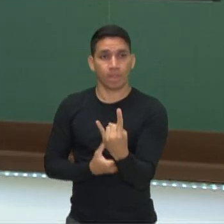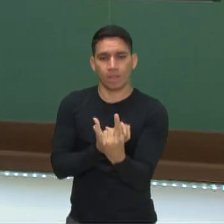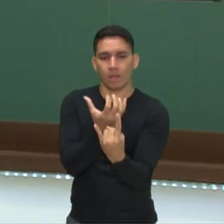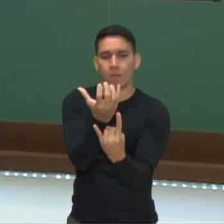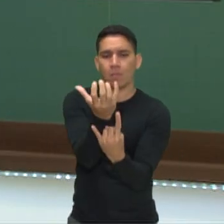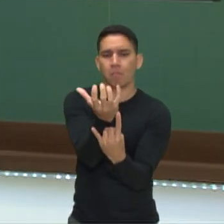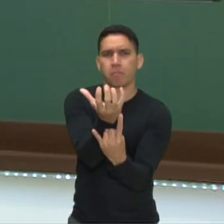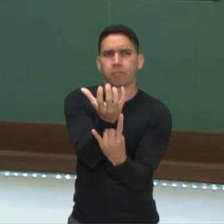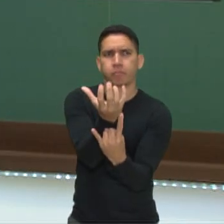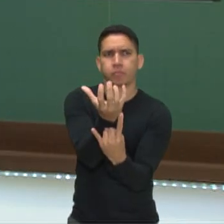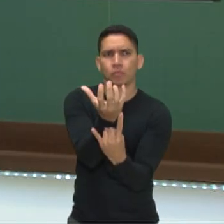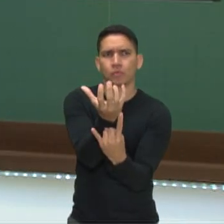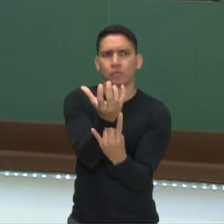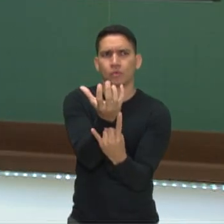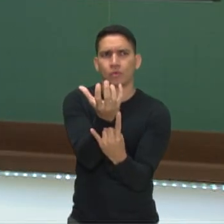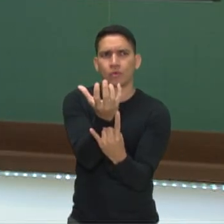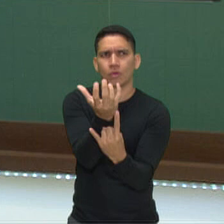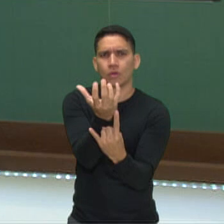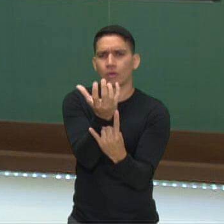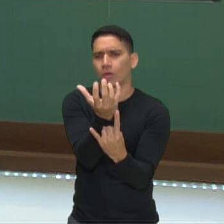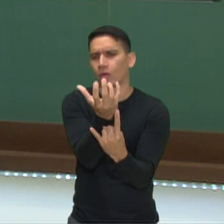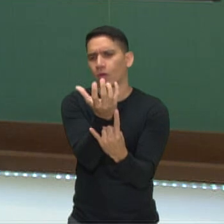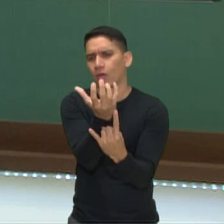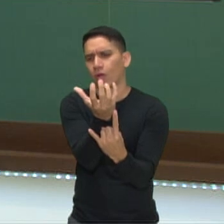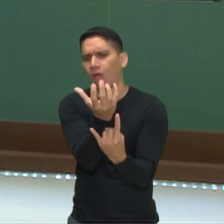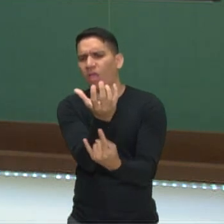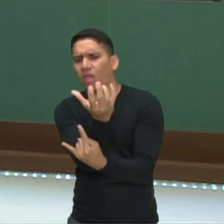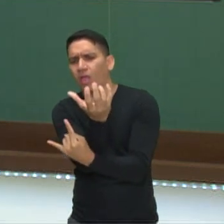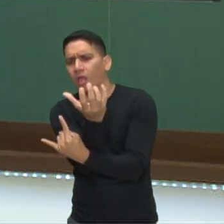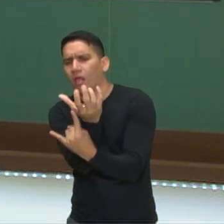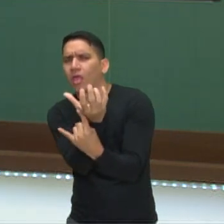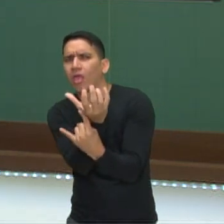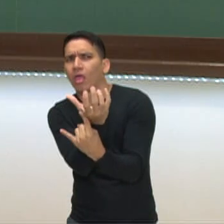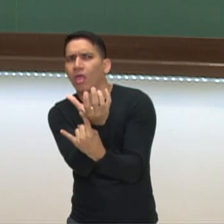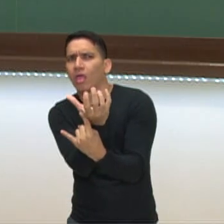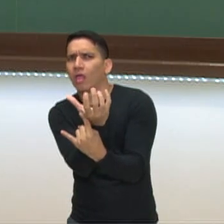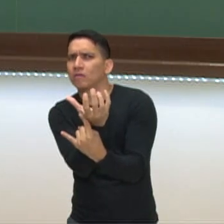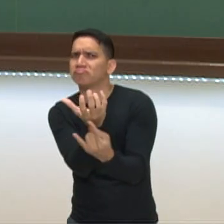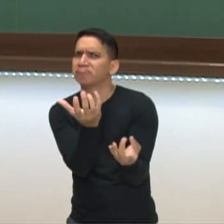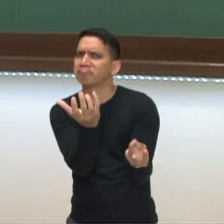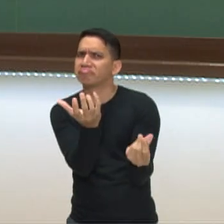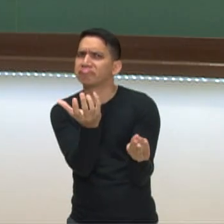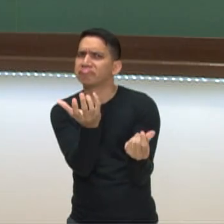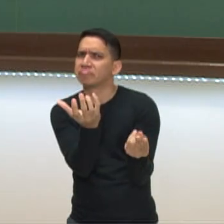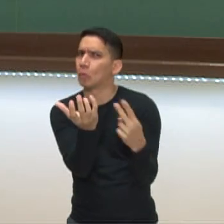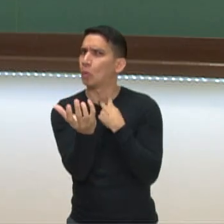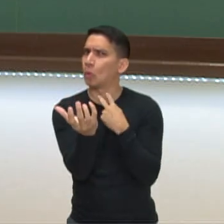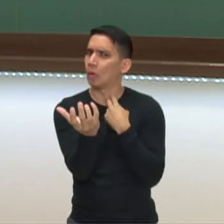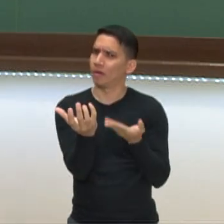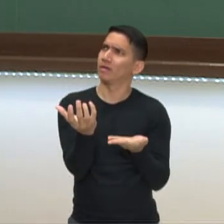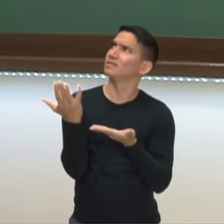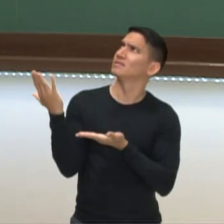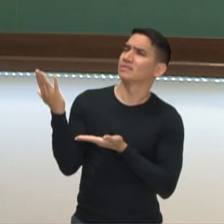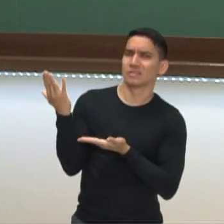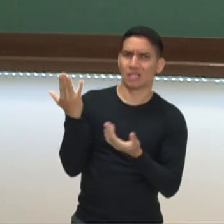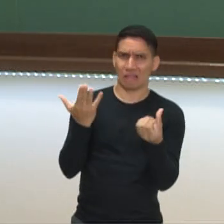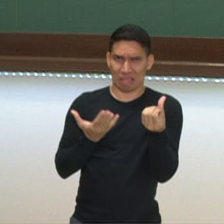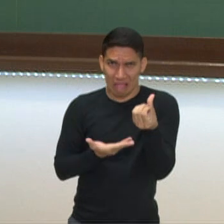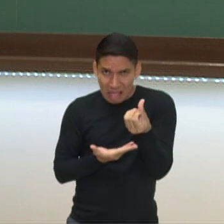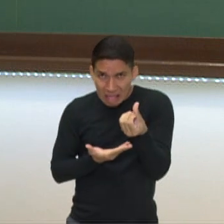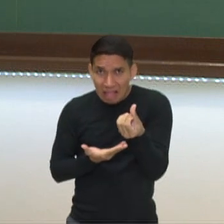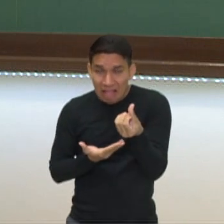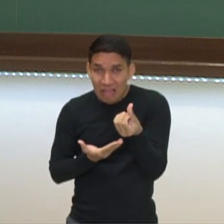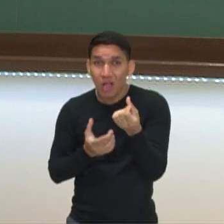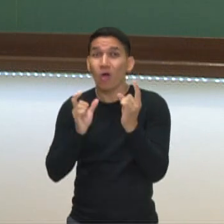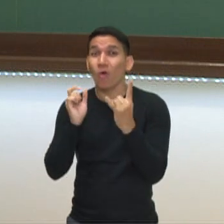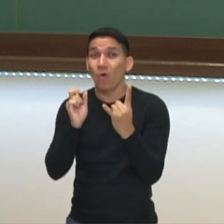ligado lateral no polo positivo e lateral no polo negativo. Puxa, isso não pode fazer mesmo, viu, gente? Ele ligou o negativo